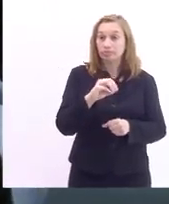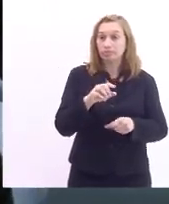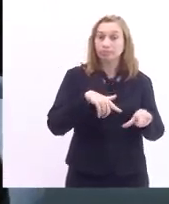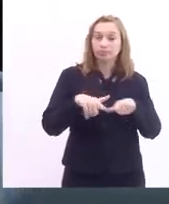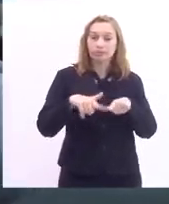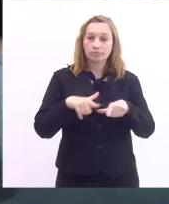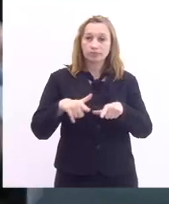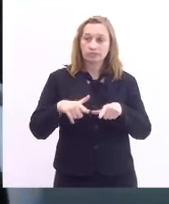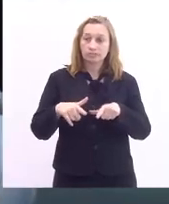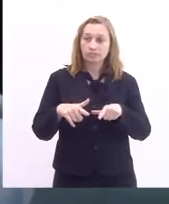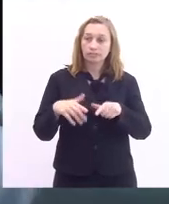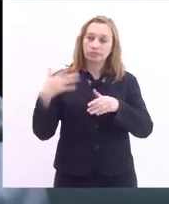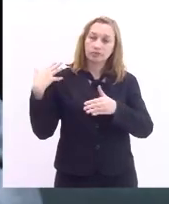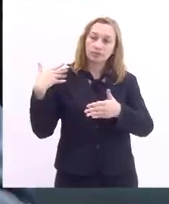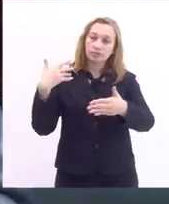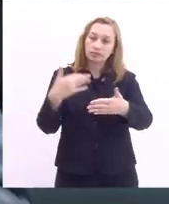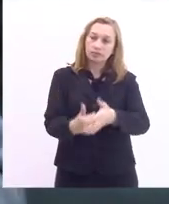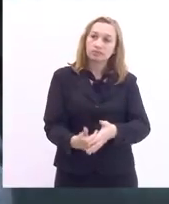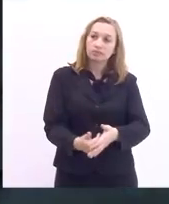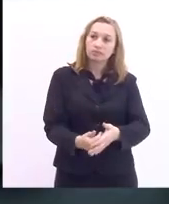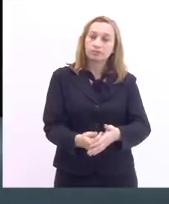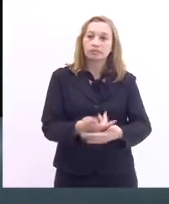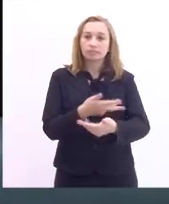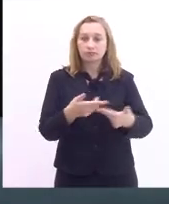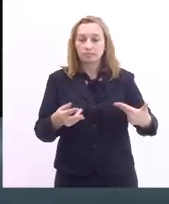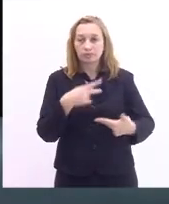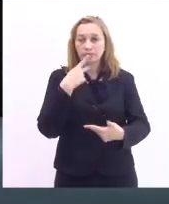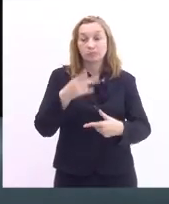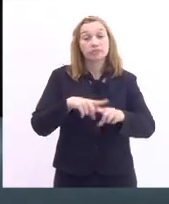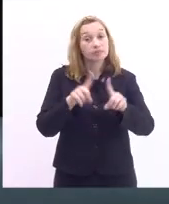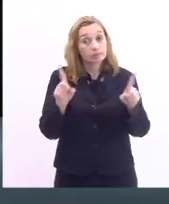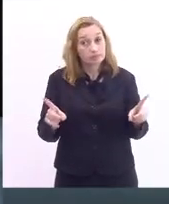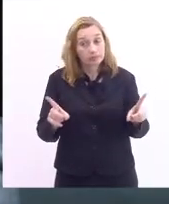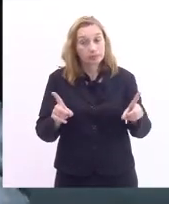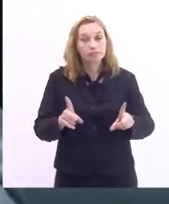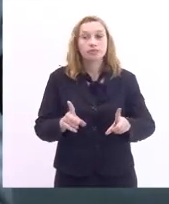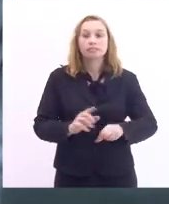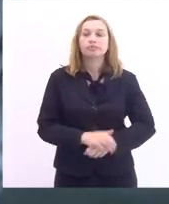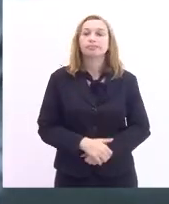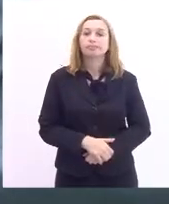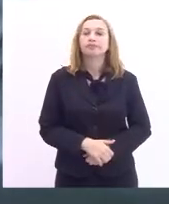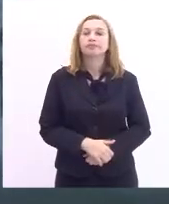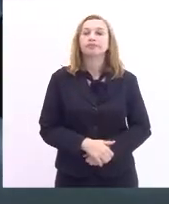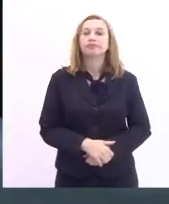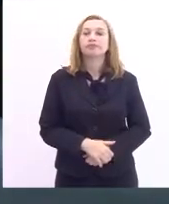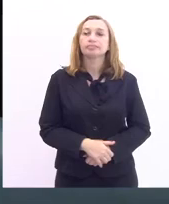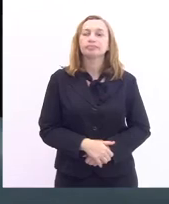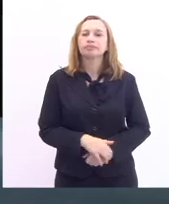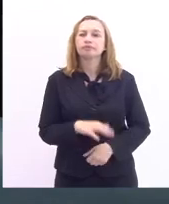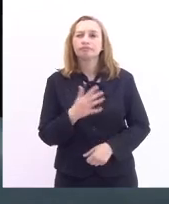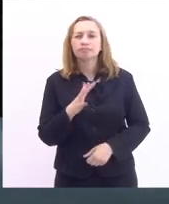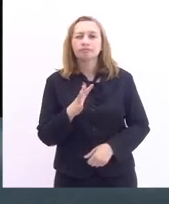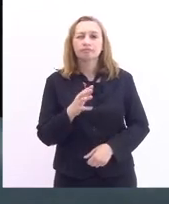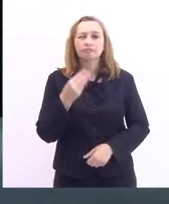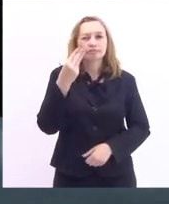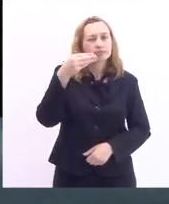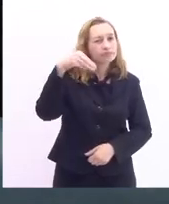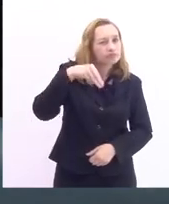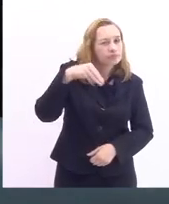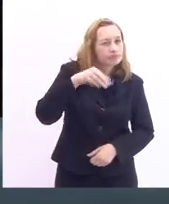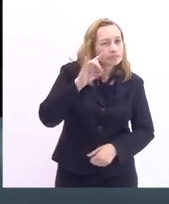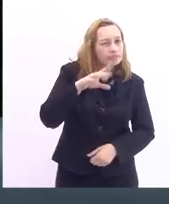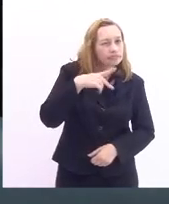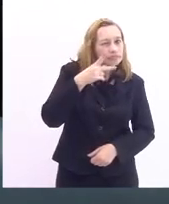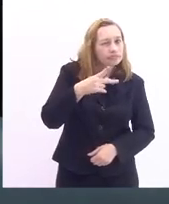aqui nesse processo mas e nós temos aproximadamente três minutos